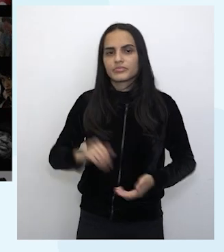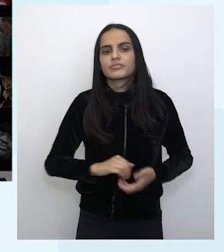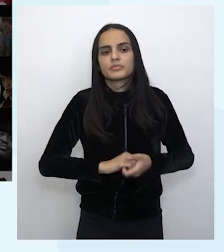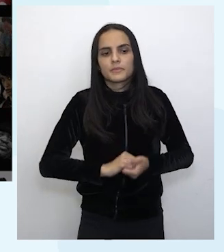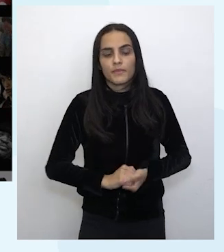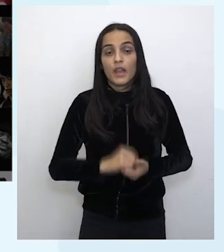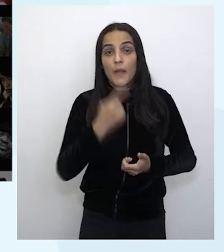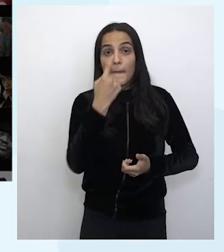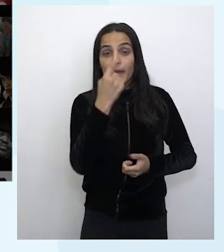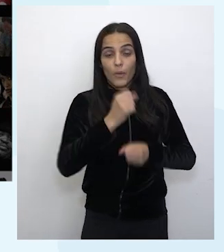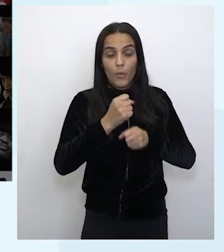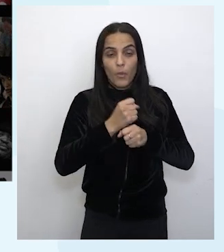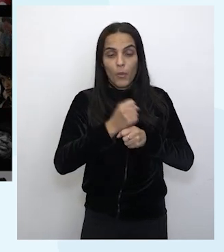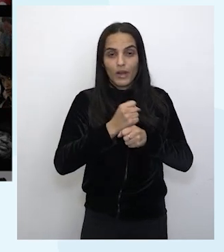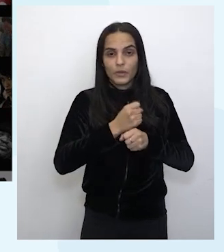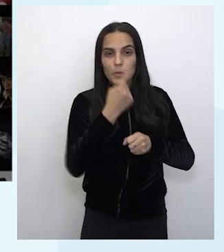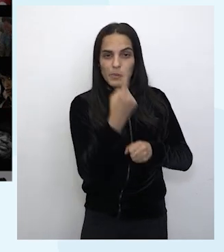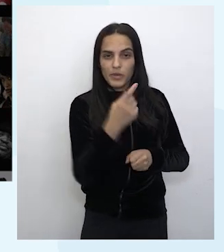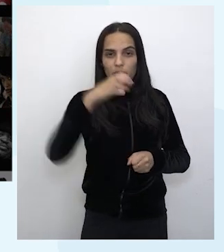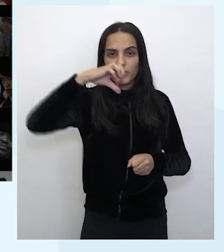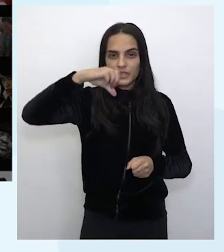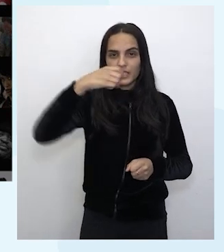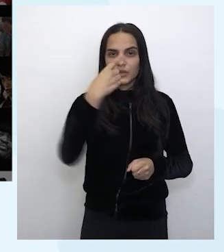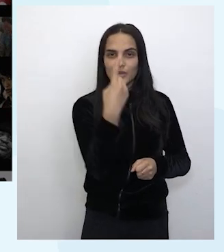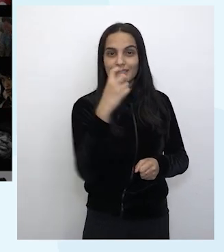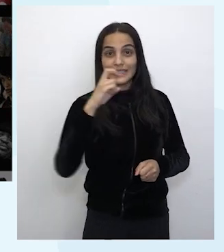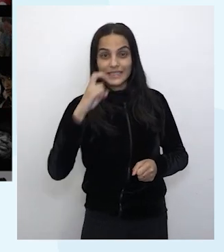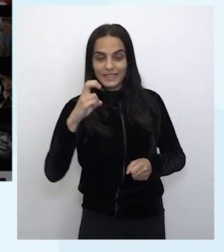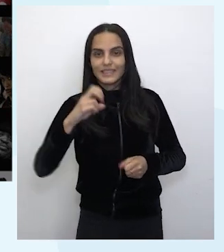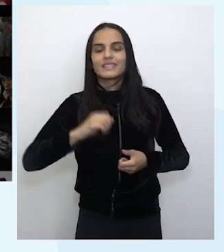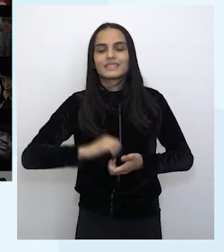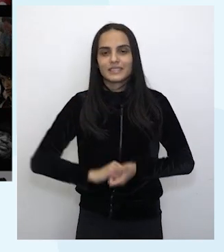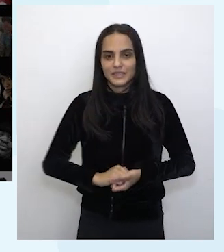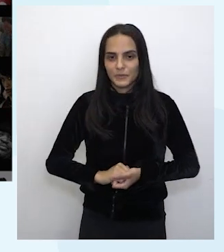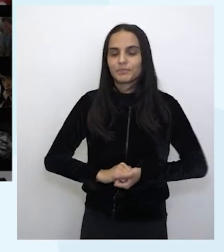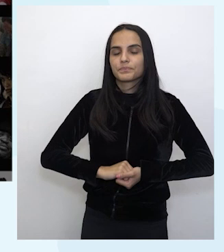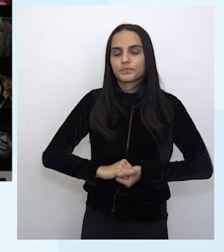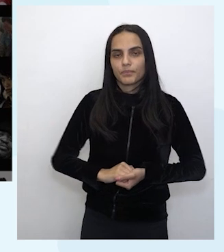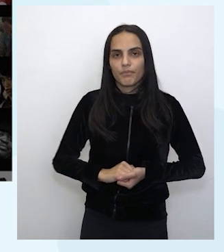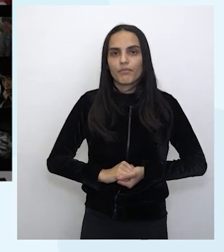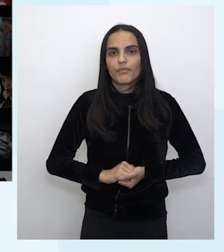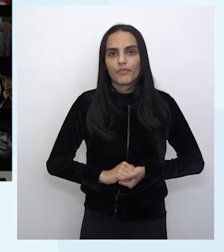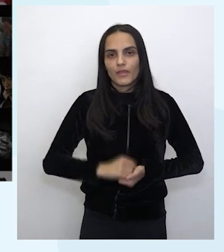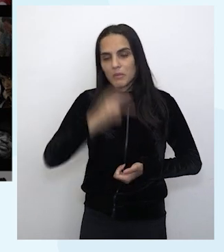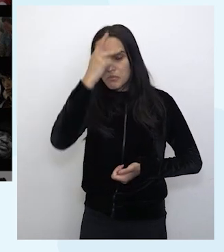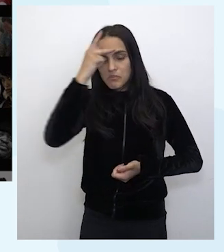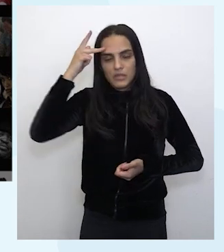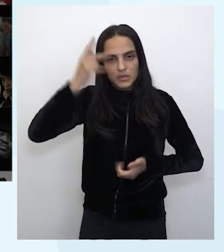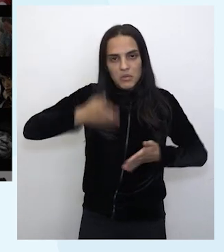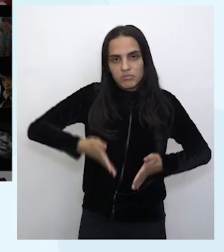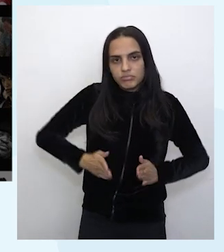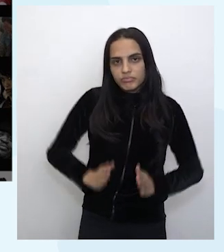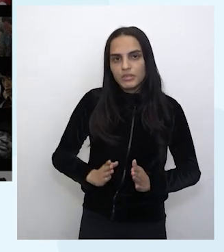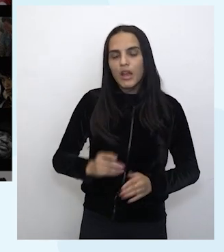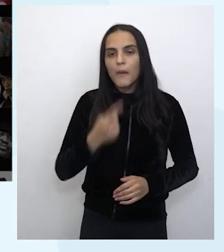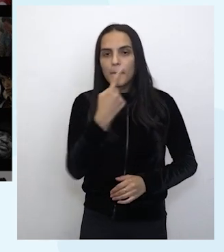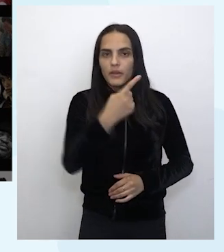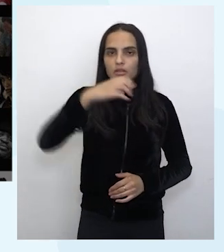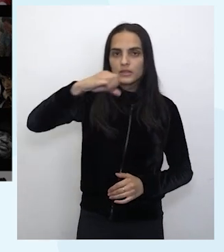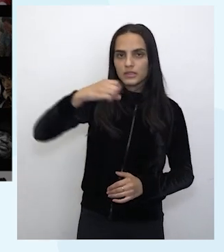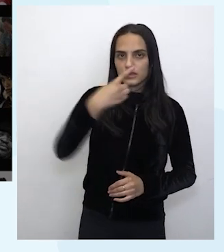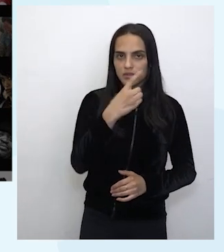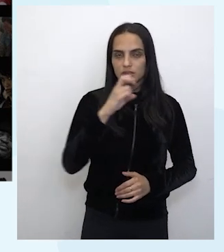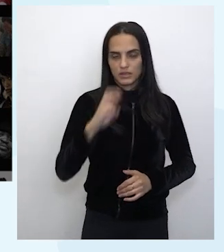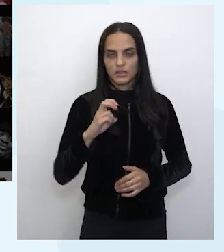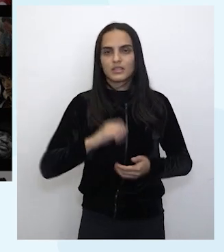de 1915, tá? O Álvaro de Campos, né? Ele é uma pessoa que nasceu em 1915.